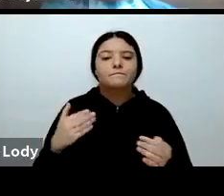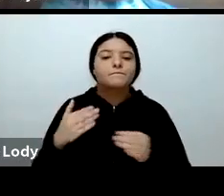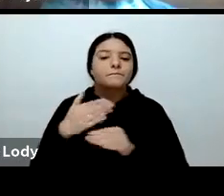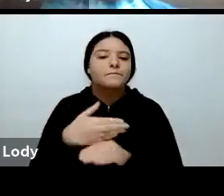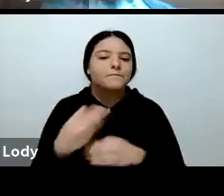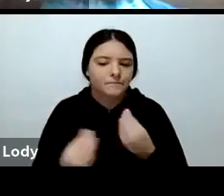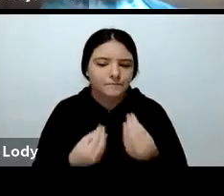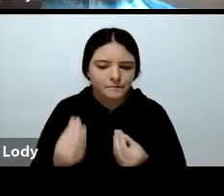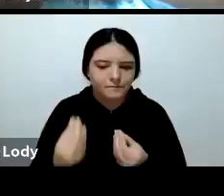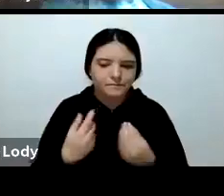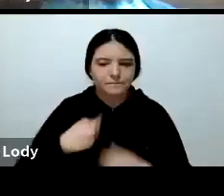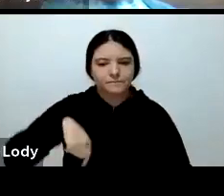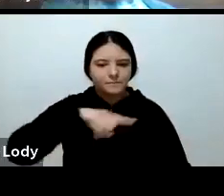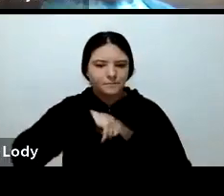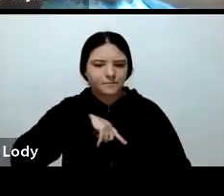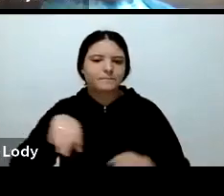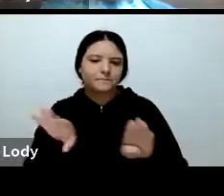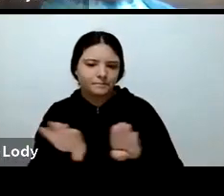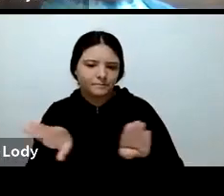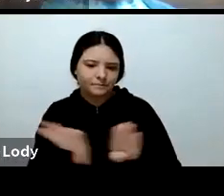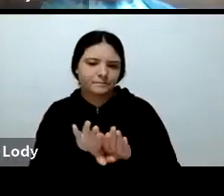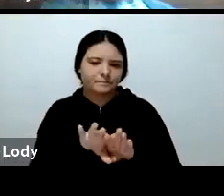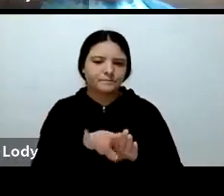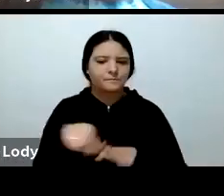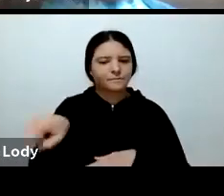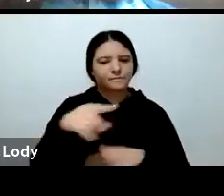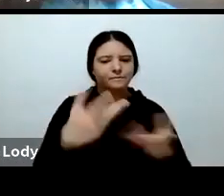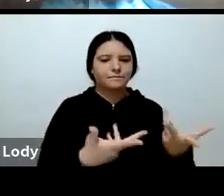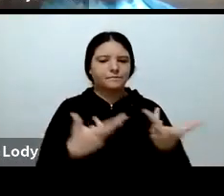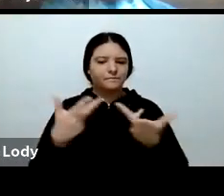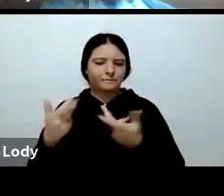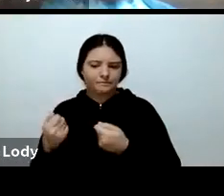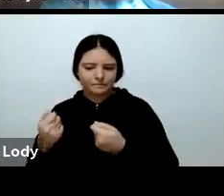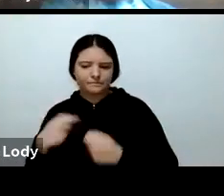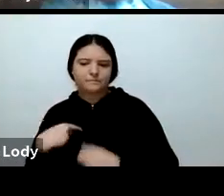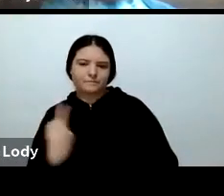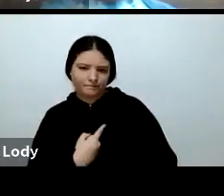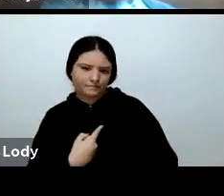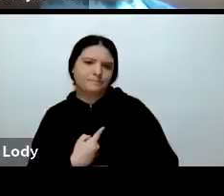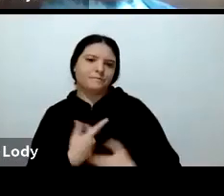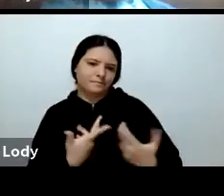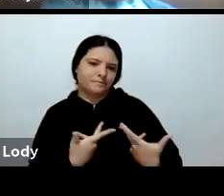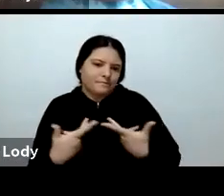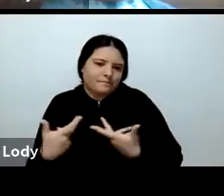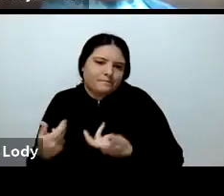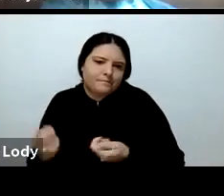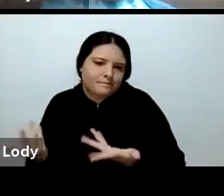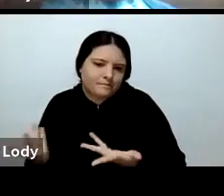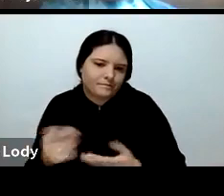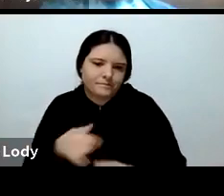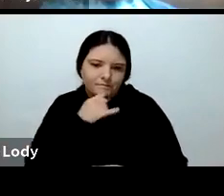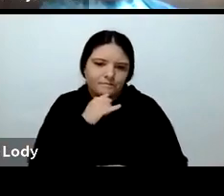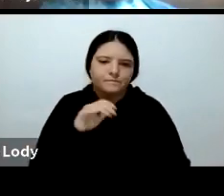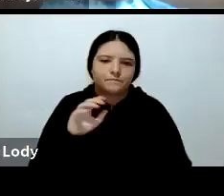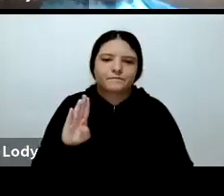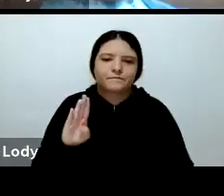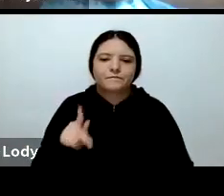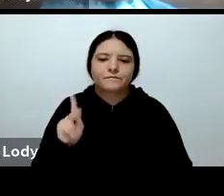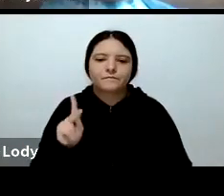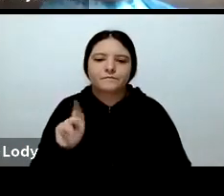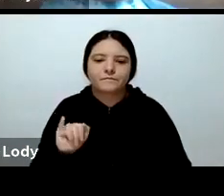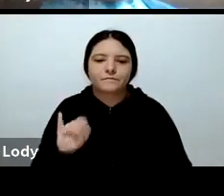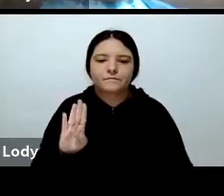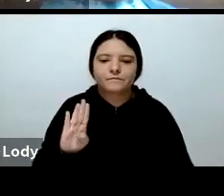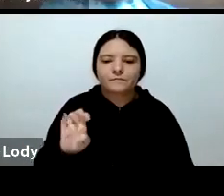vai também receber do que elas têm. Assim como nós recebemos, a gente sabe falar quibe, sabe falar esfirra, sabe